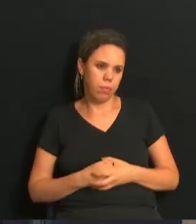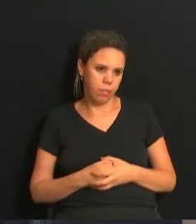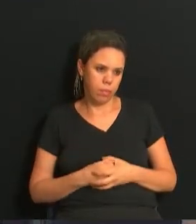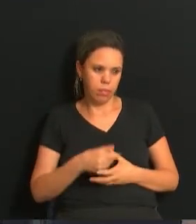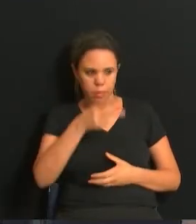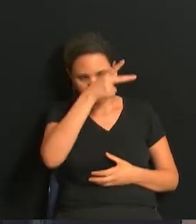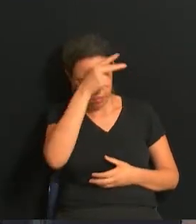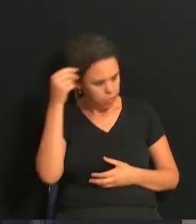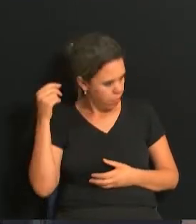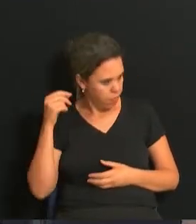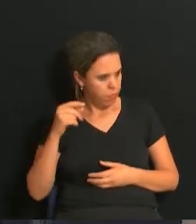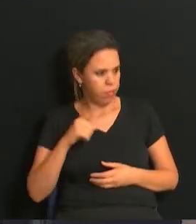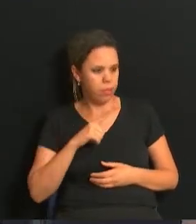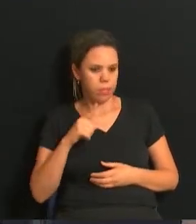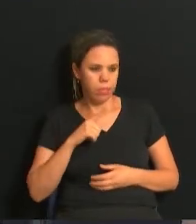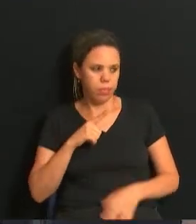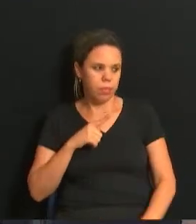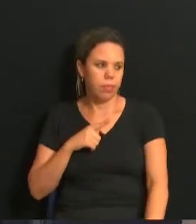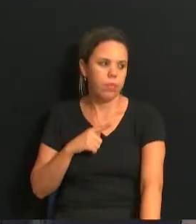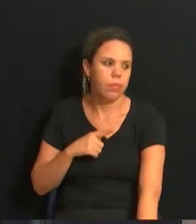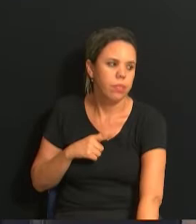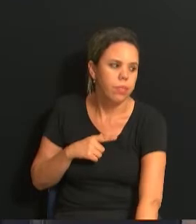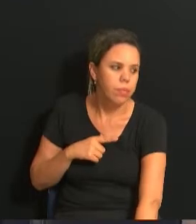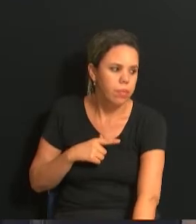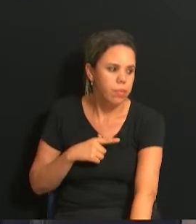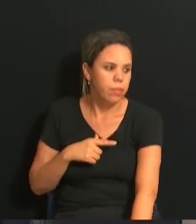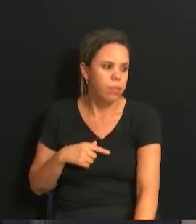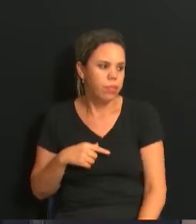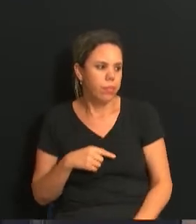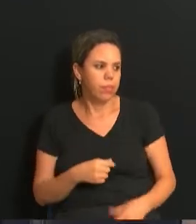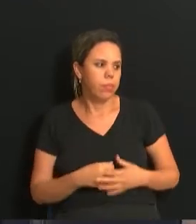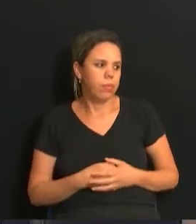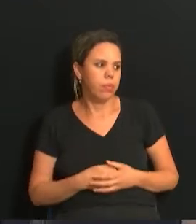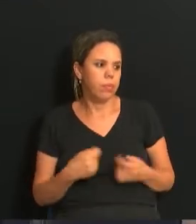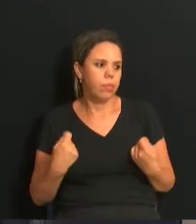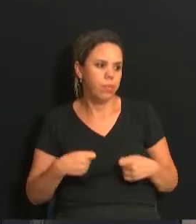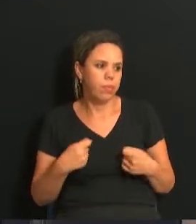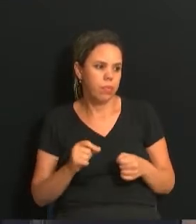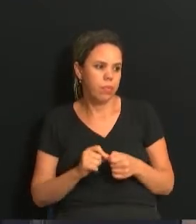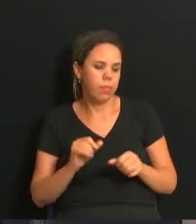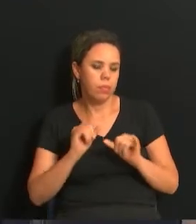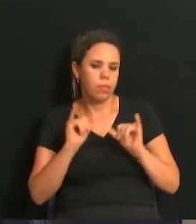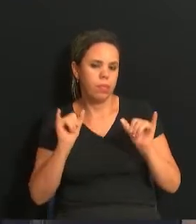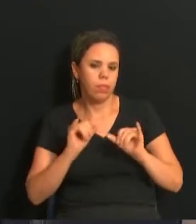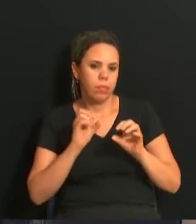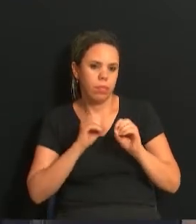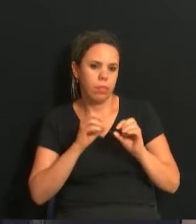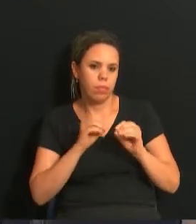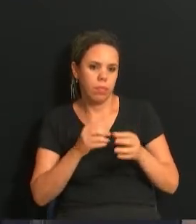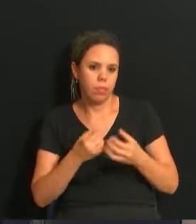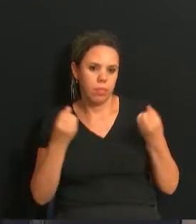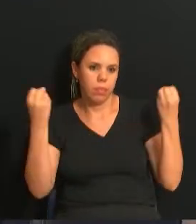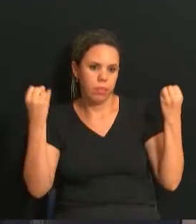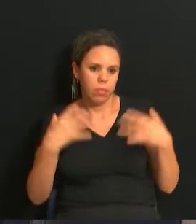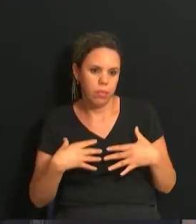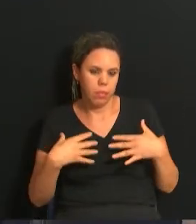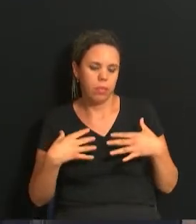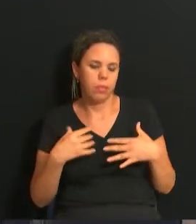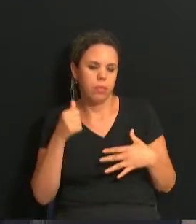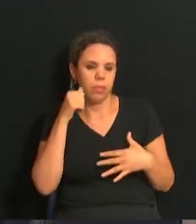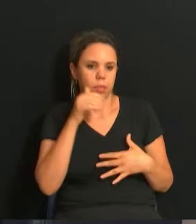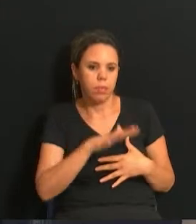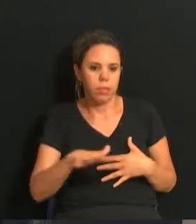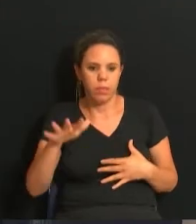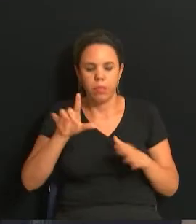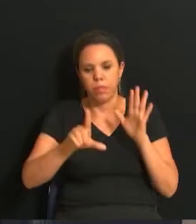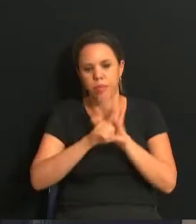prefeitura tivesse também essa necessidade de fazer essas campanhas educativas explicando para as mulheres tanto a Lei